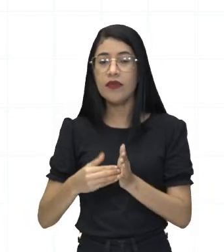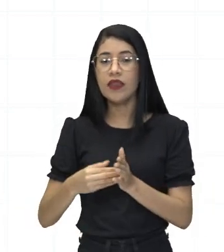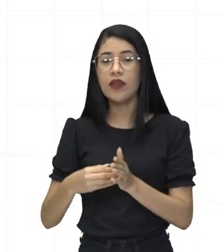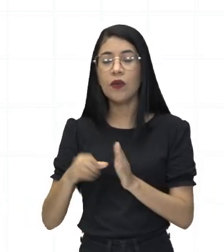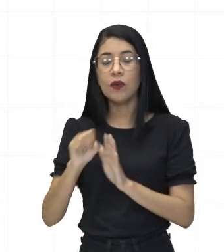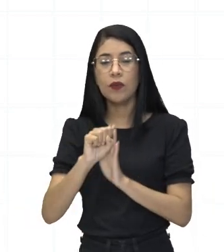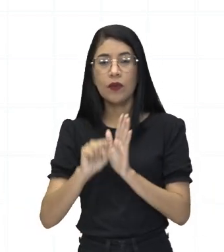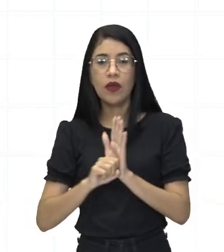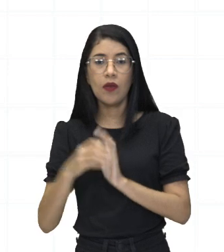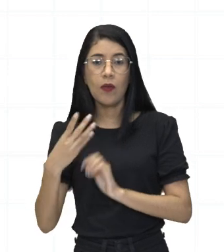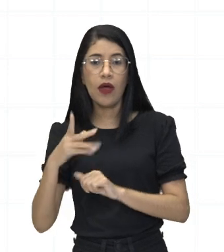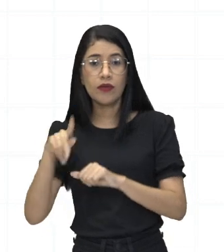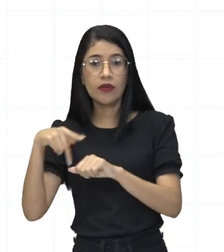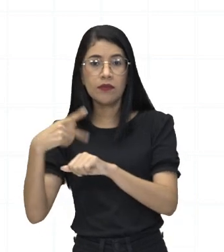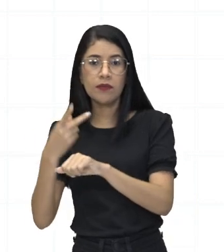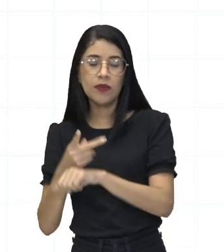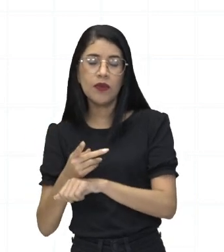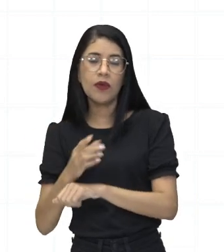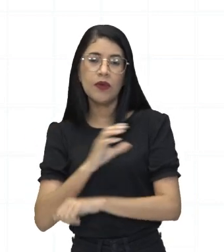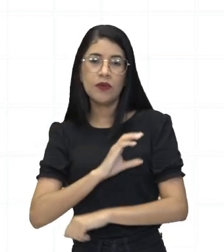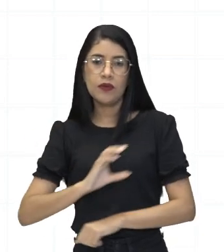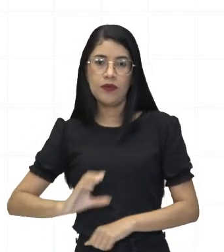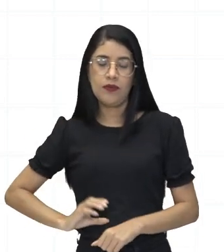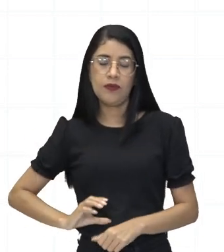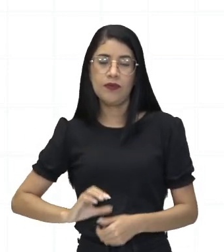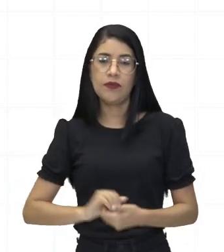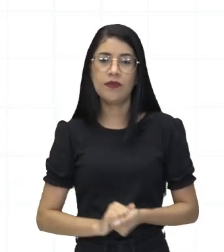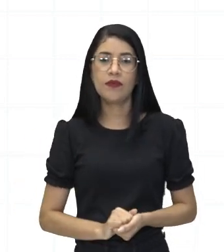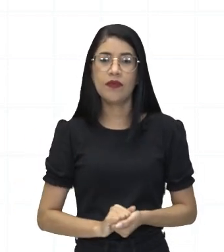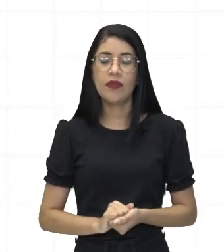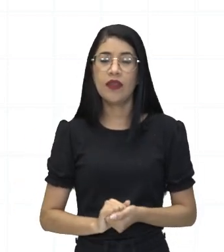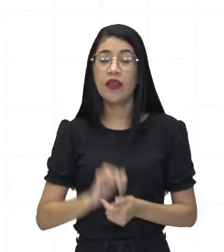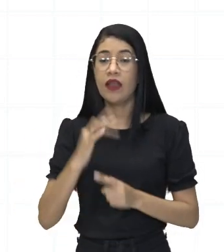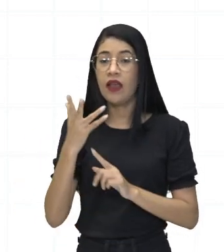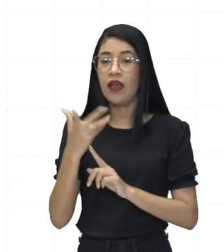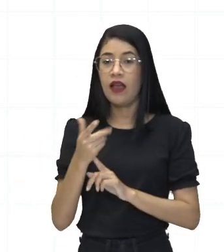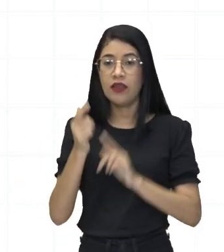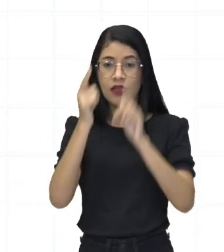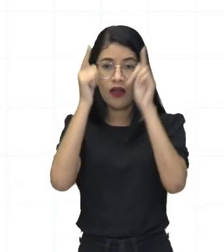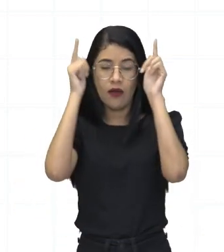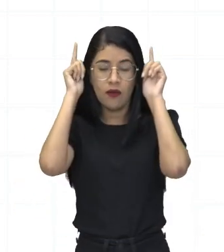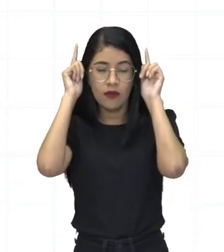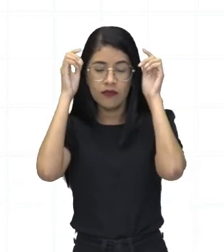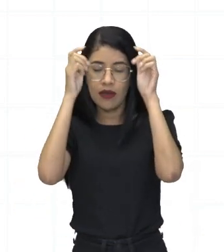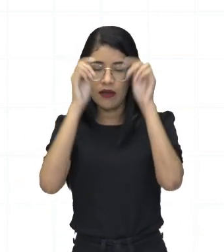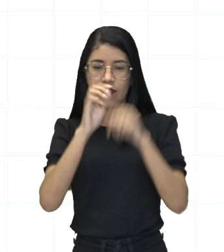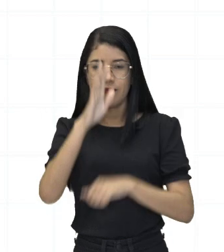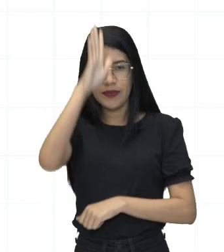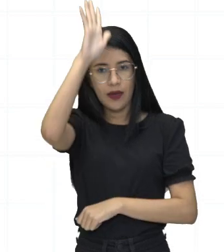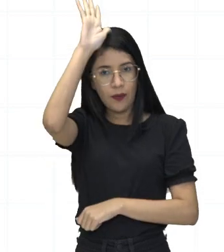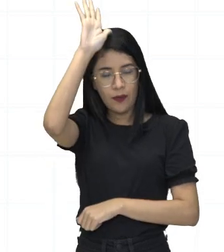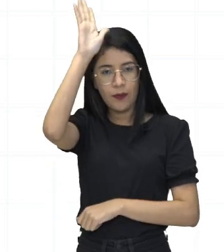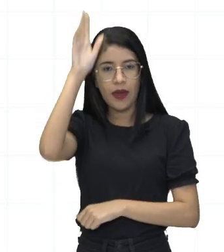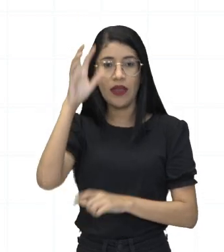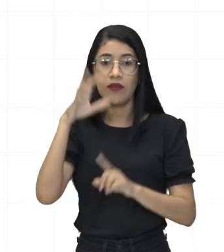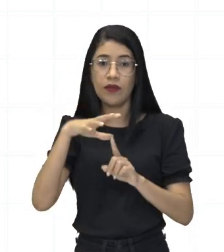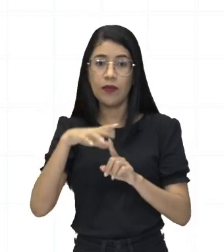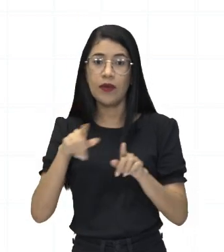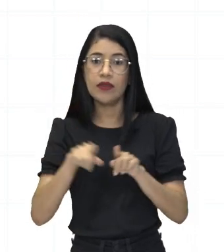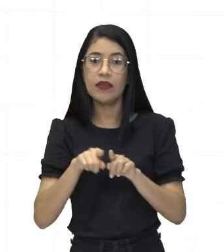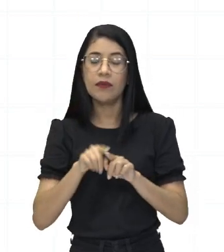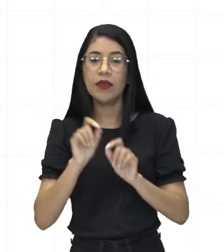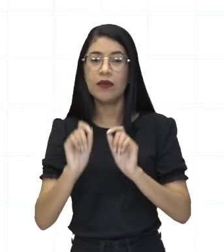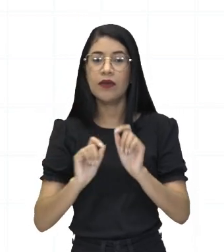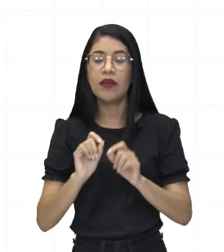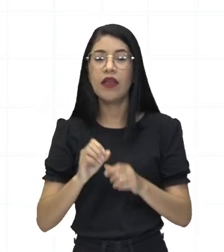IV depois de Cristo. A arte da Roma antiga foi fortemente influenciada pela cultura e